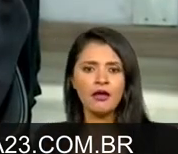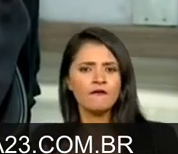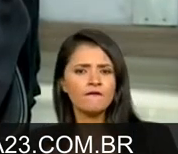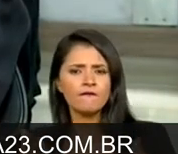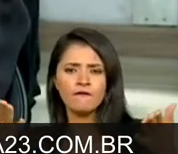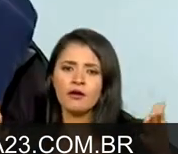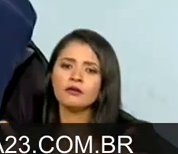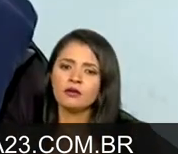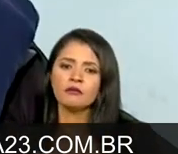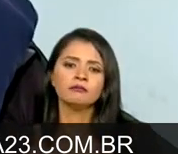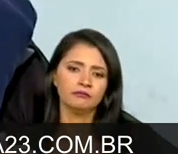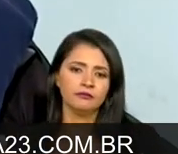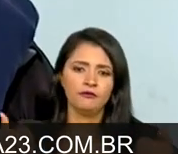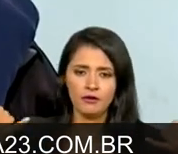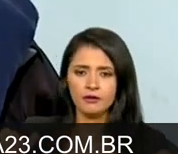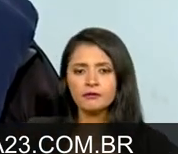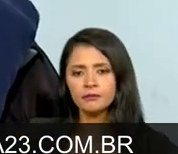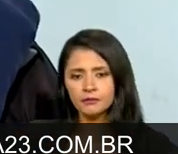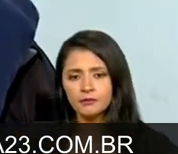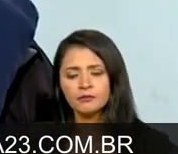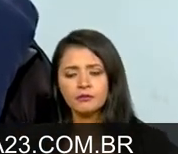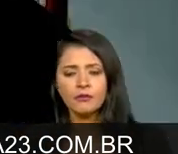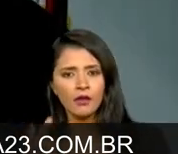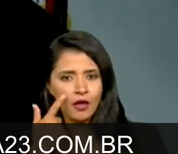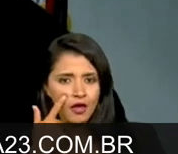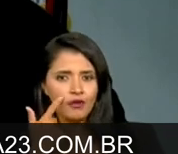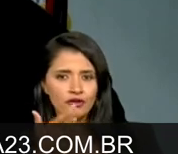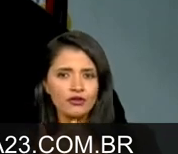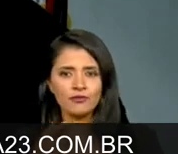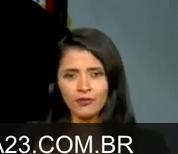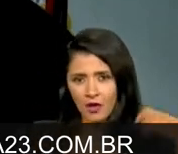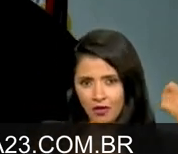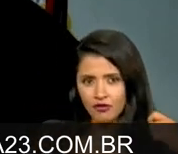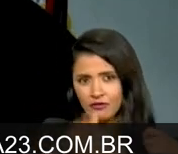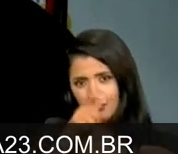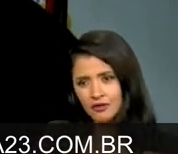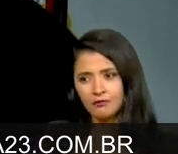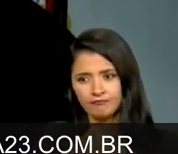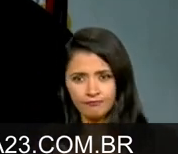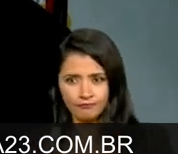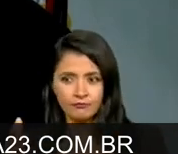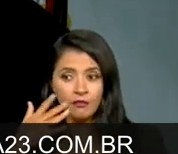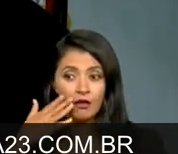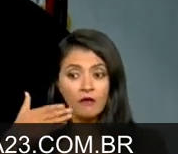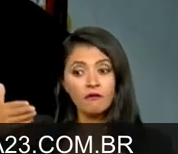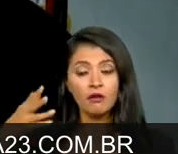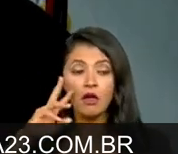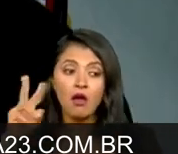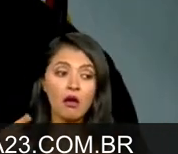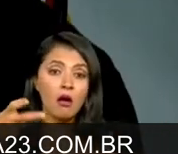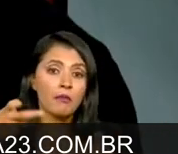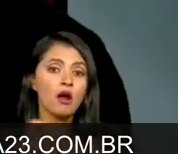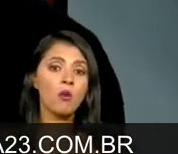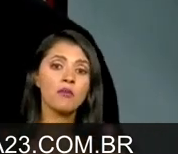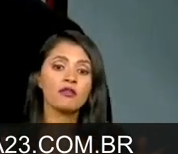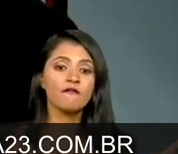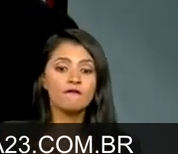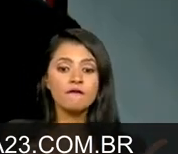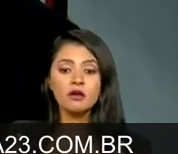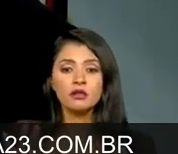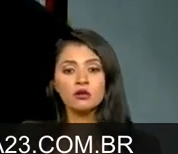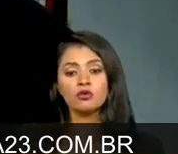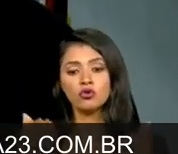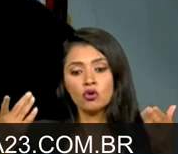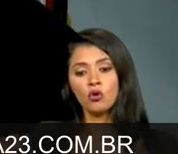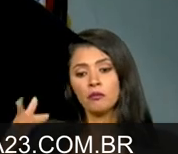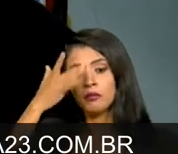e eventos. A gente entra sendo para o artista uma vitrine para poder aumentar a venda de shows dele. E para os